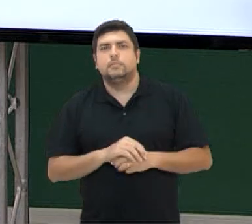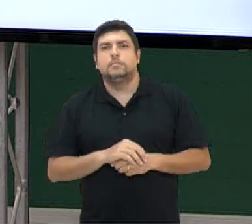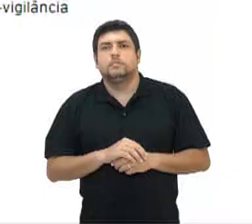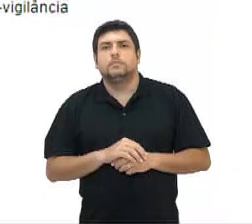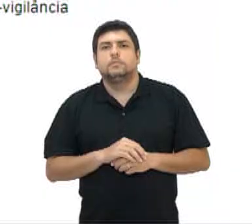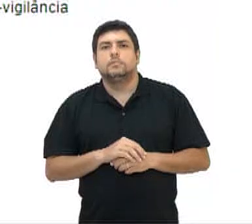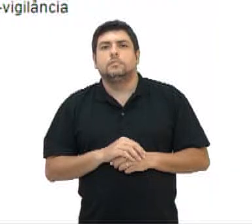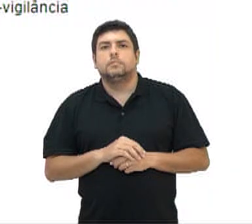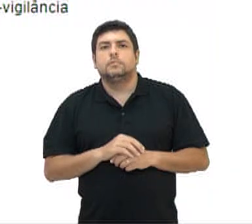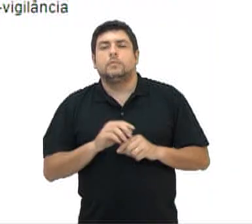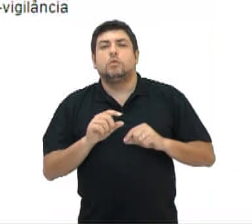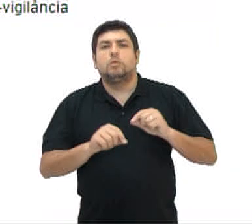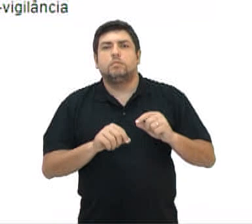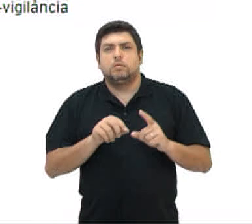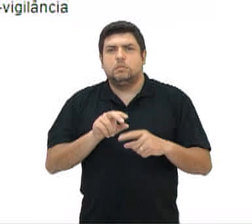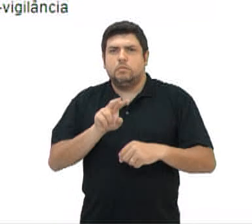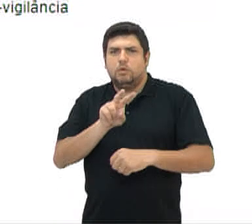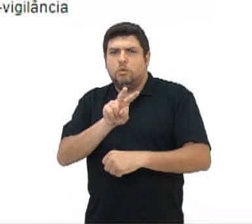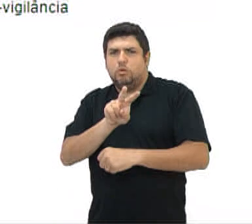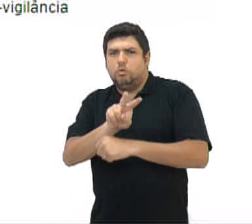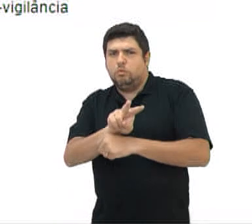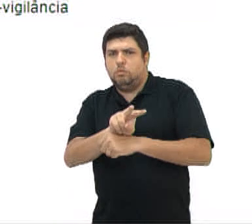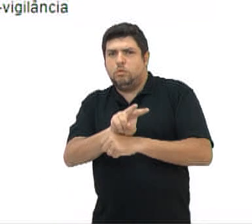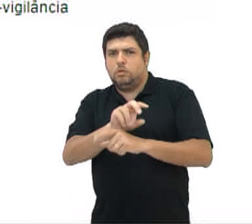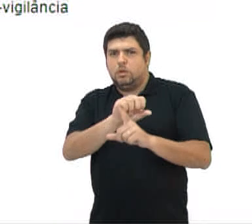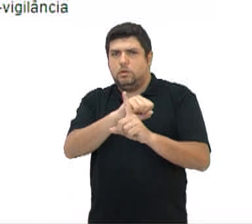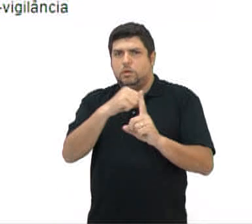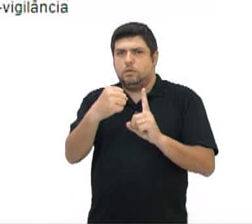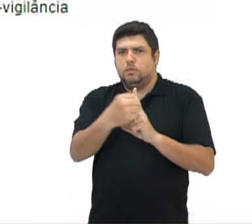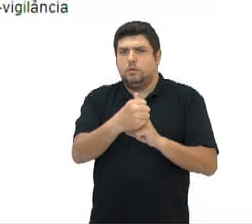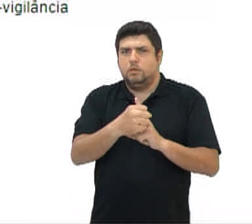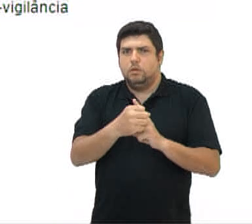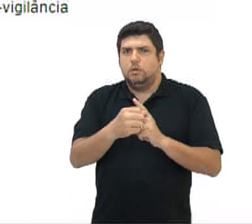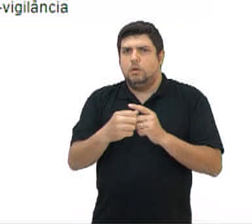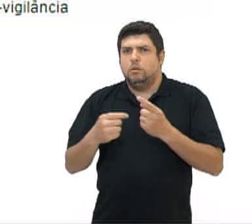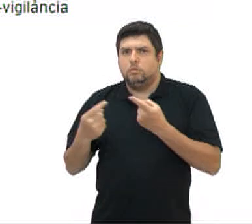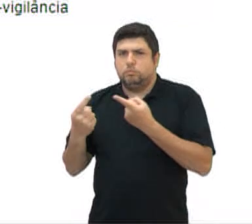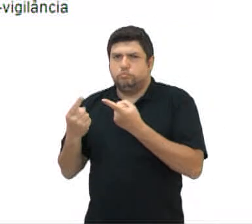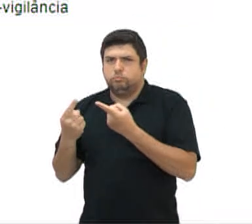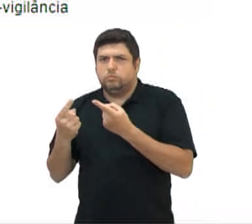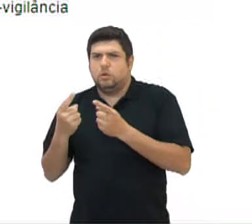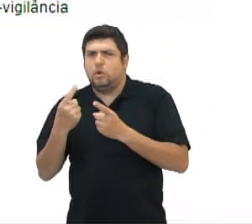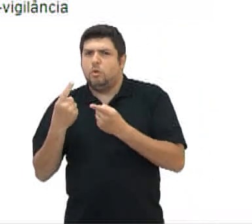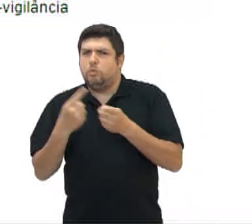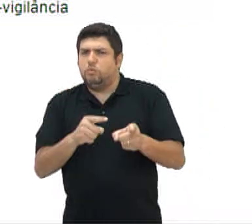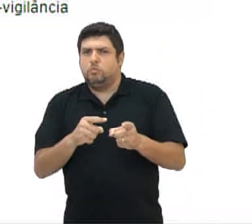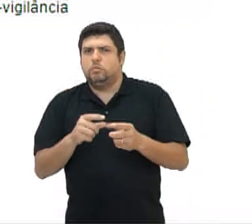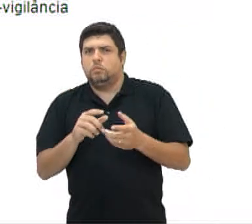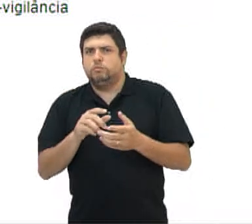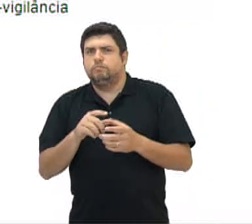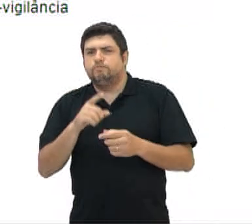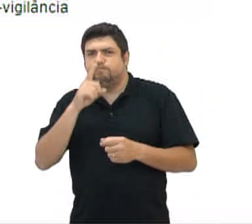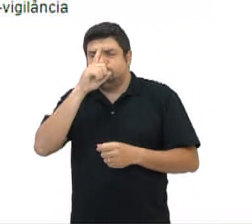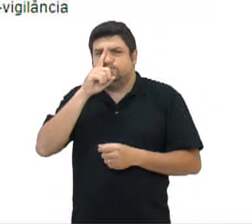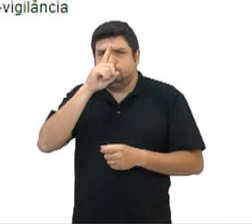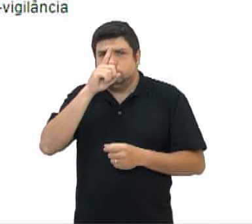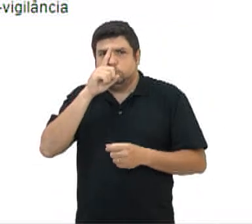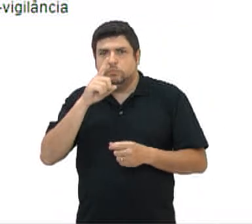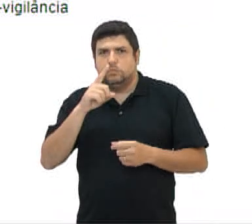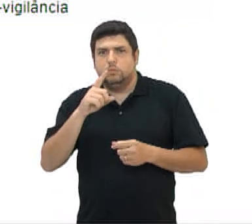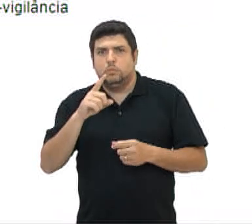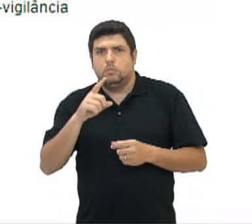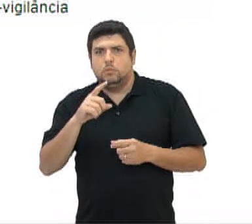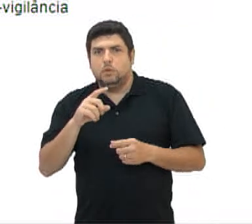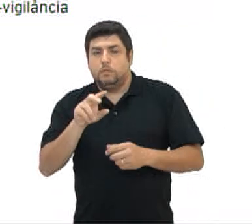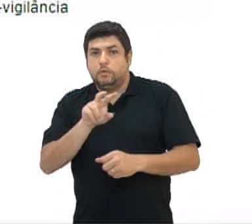a comunidade contra ameaças e perigos intencionais. Agora mudou, né? Sem se importar muito com o bem-estar